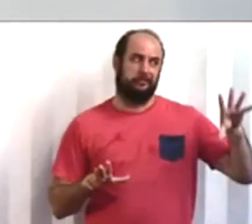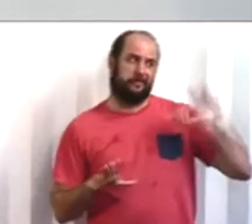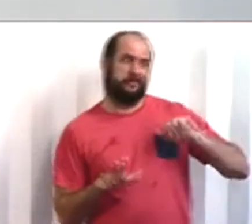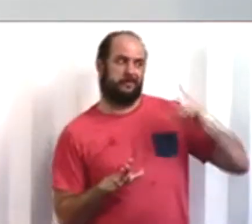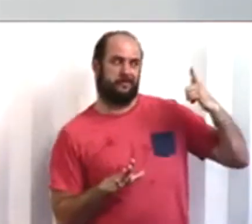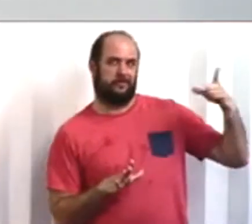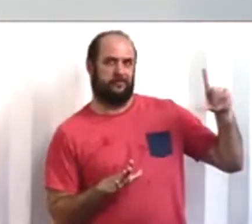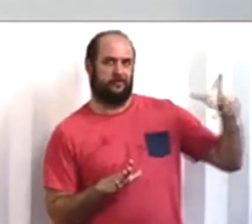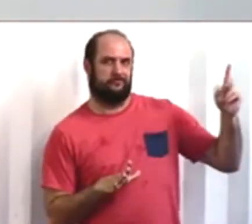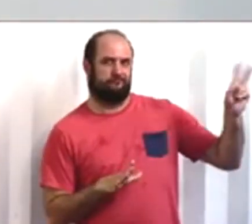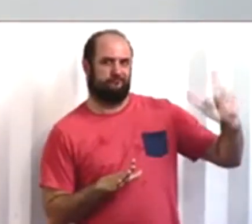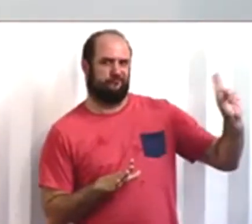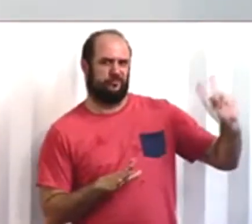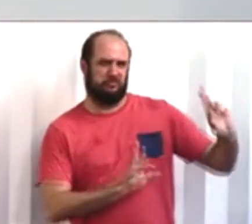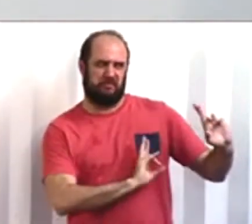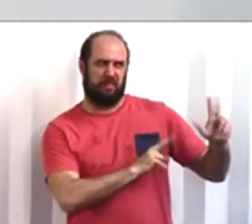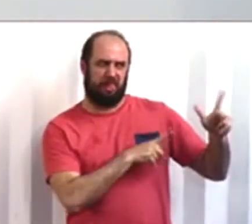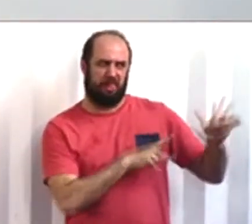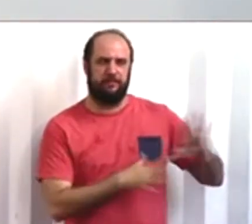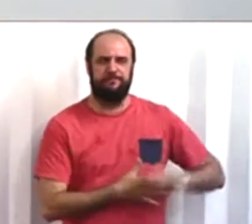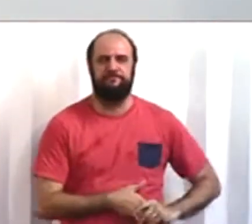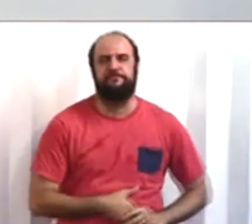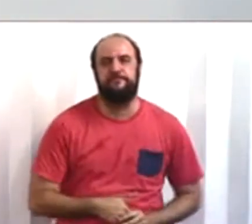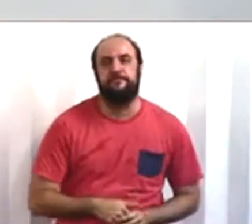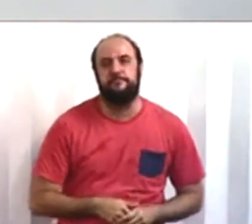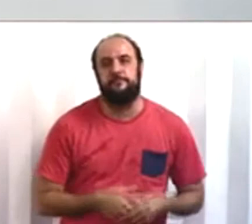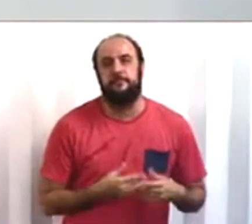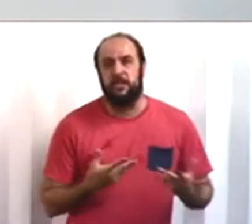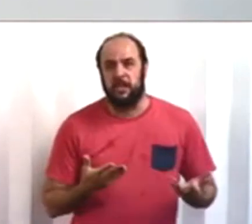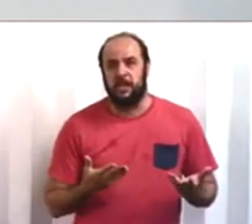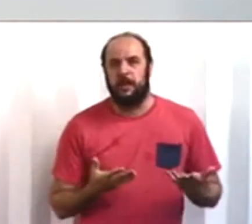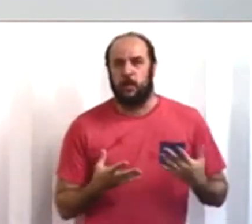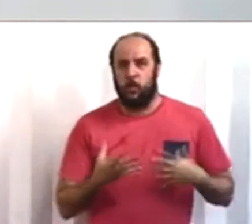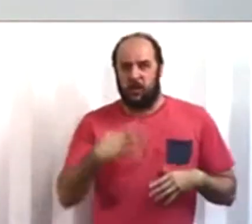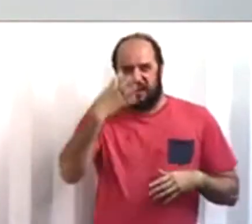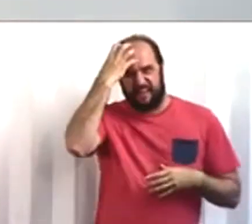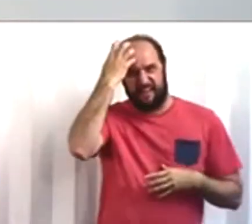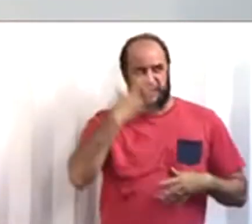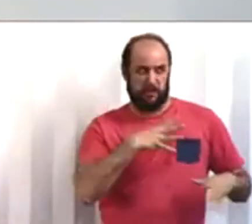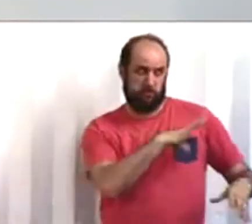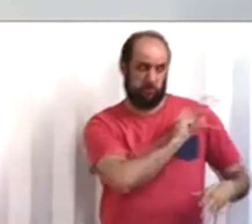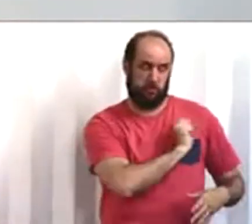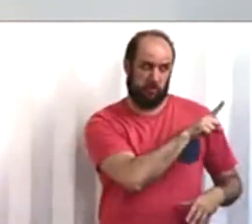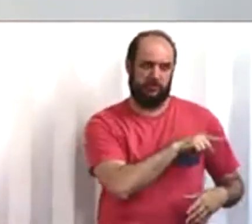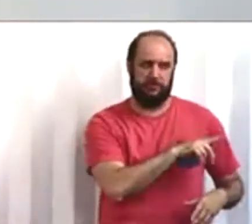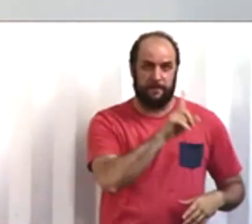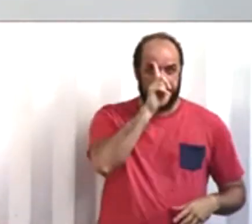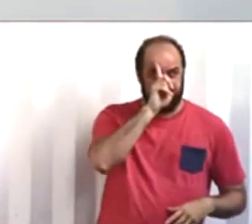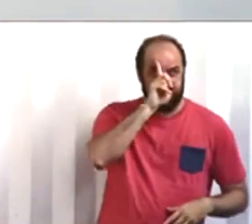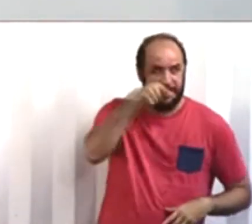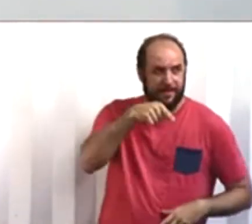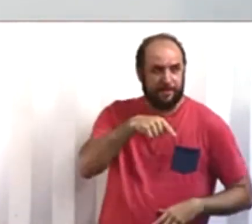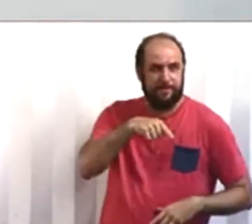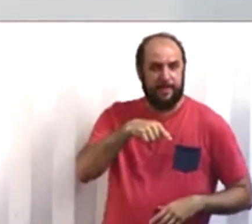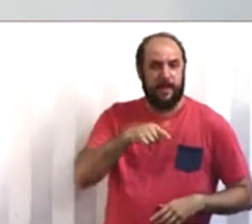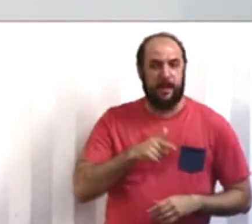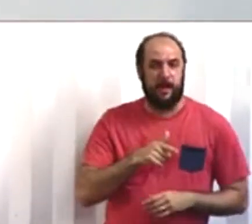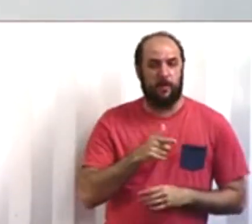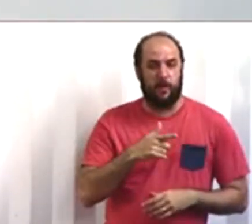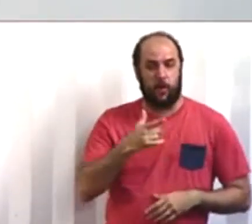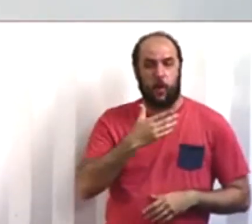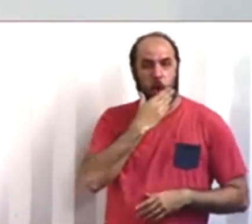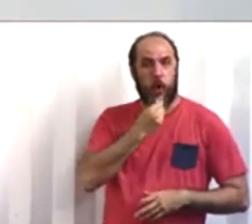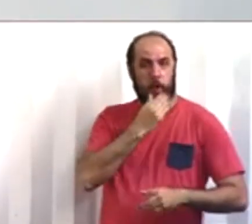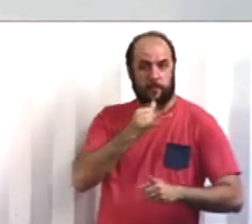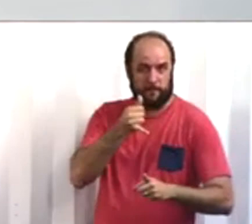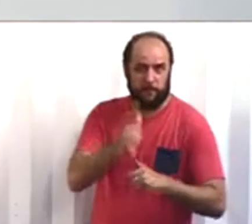Deus, de um nome bem esquisito. E então ele manda os seus mensageiros perguntar a estes